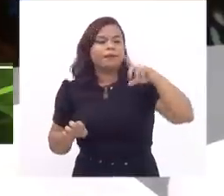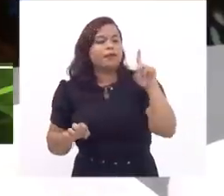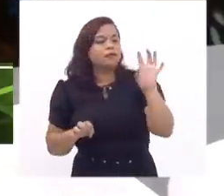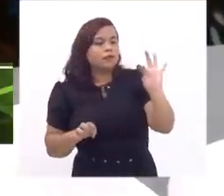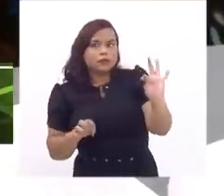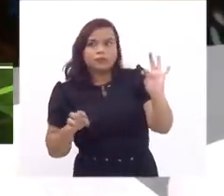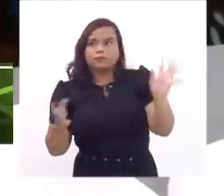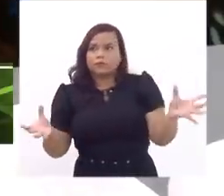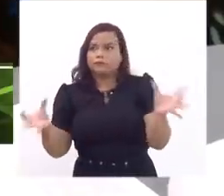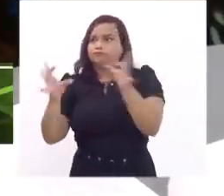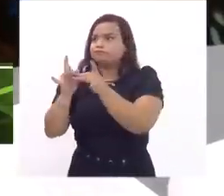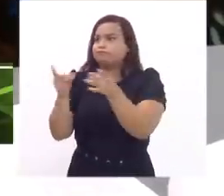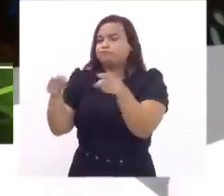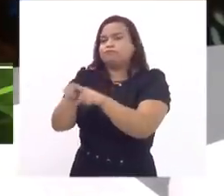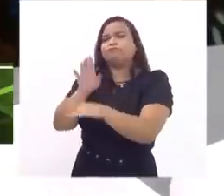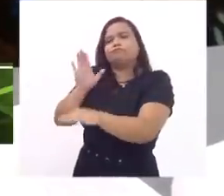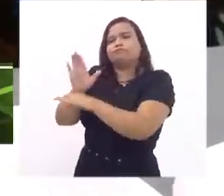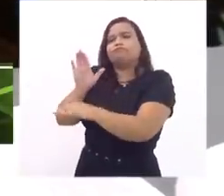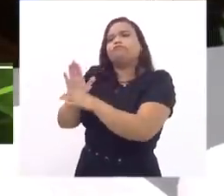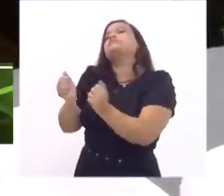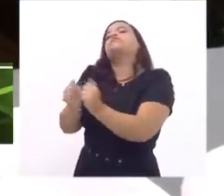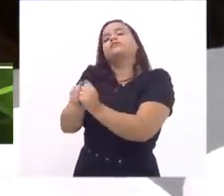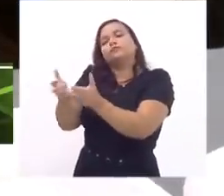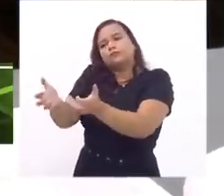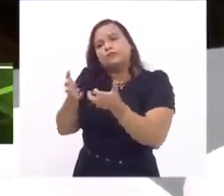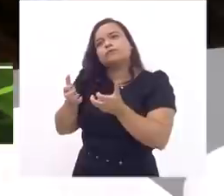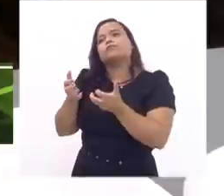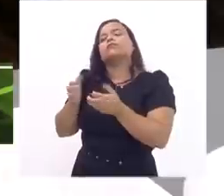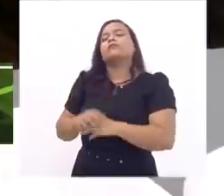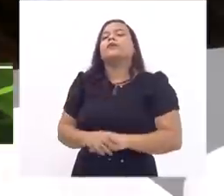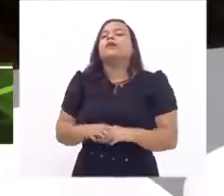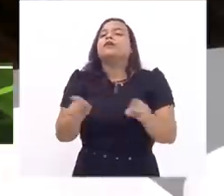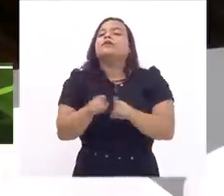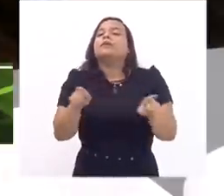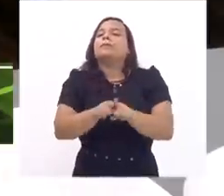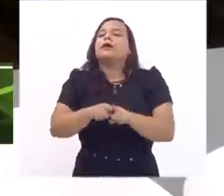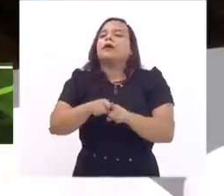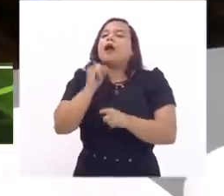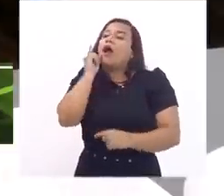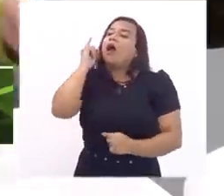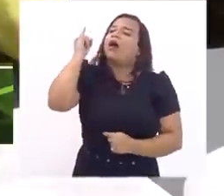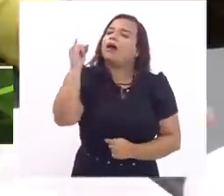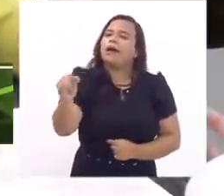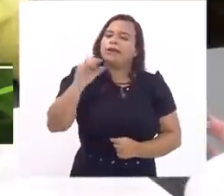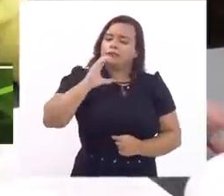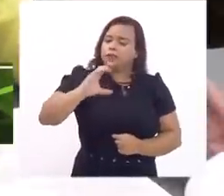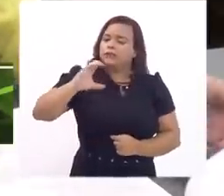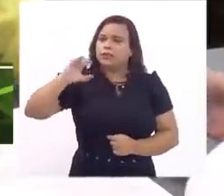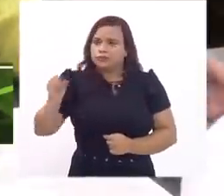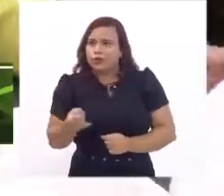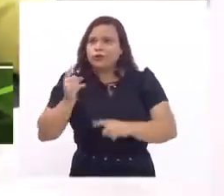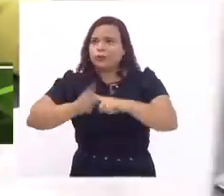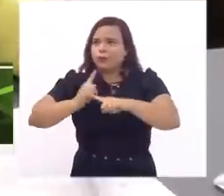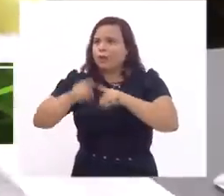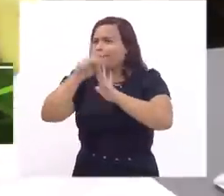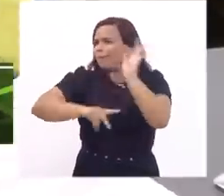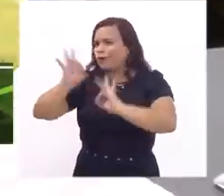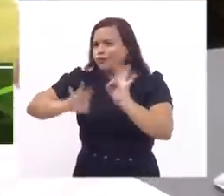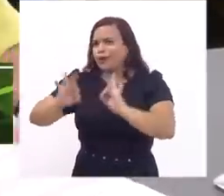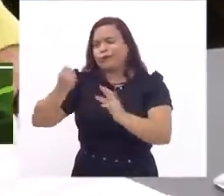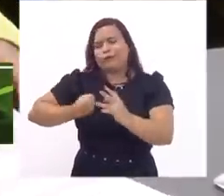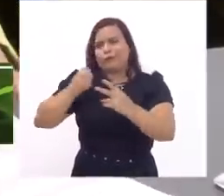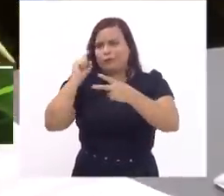SEDAE. Presidente, eu queria só fazer primeiro um alerta à CCJ, porque tanto o projeto número